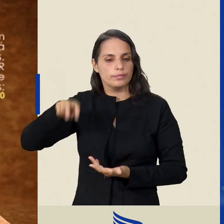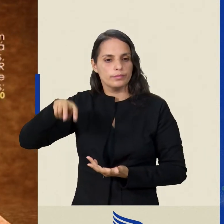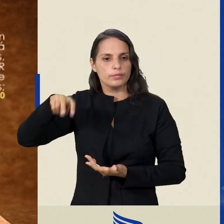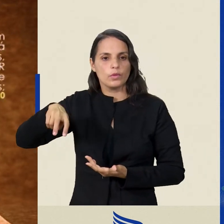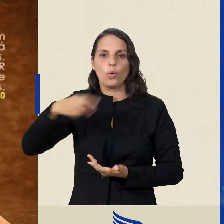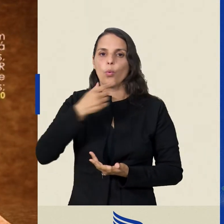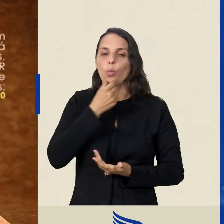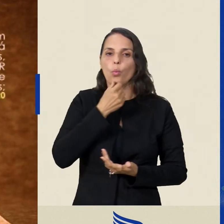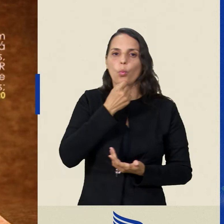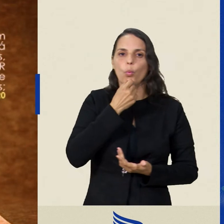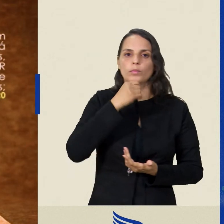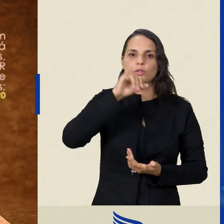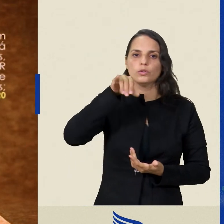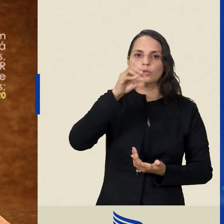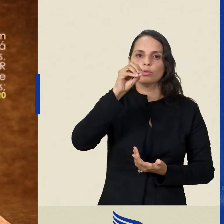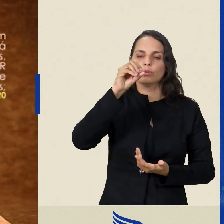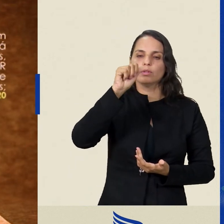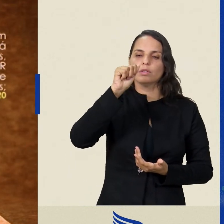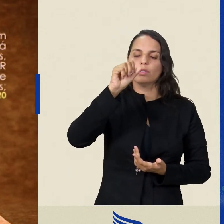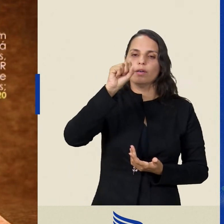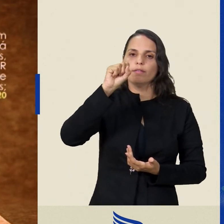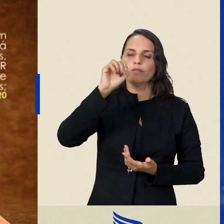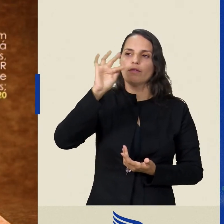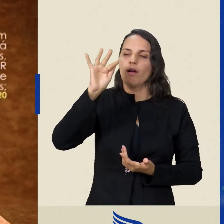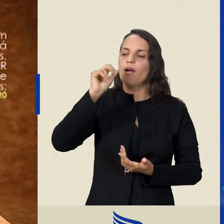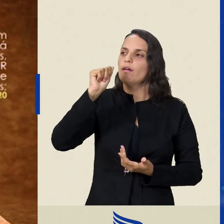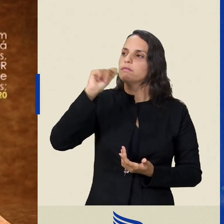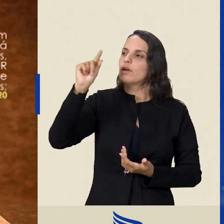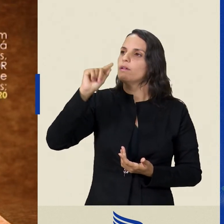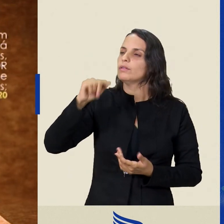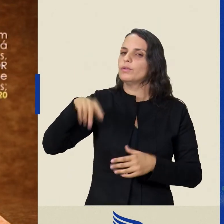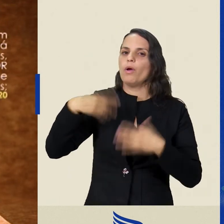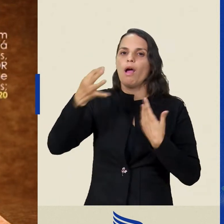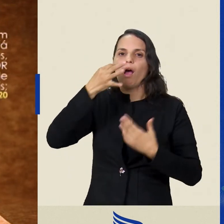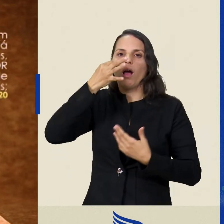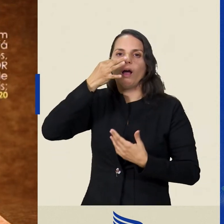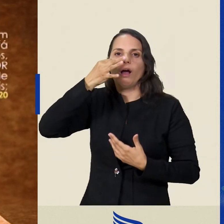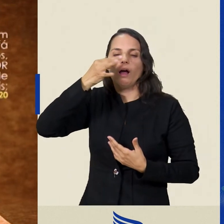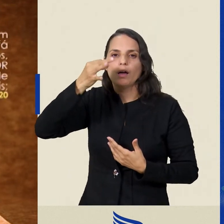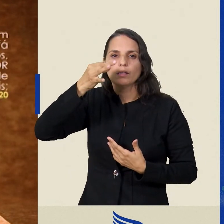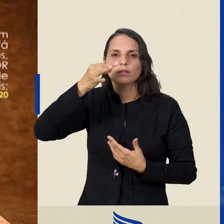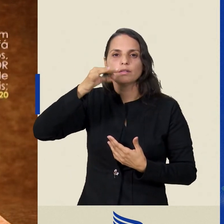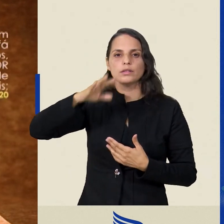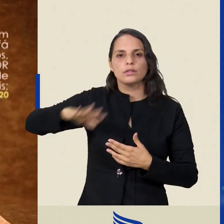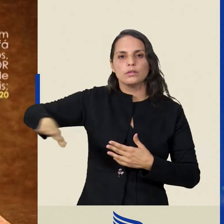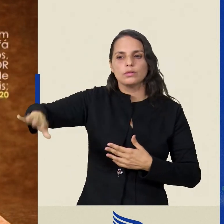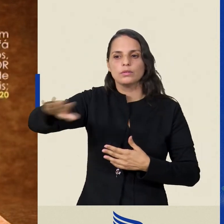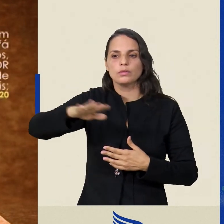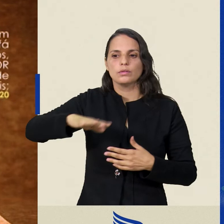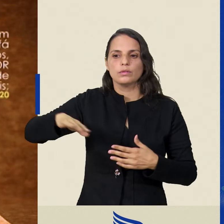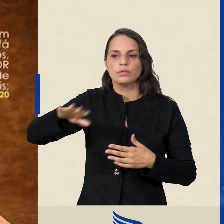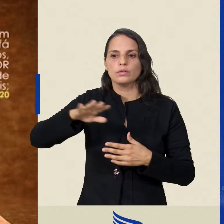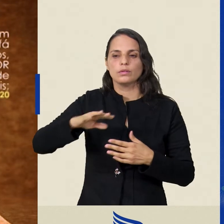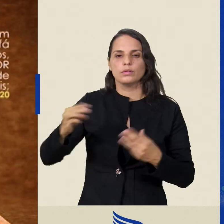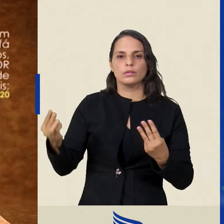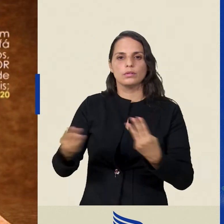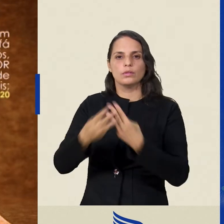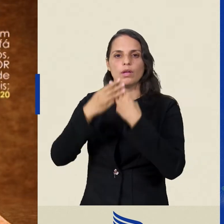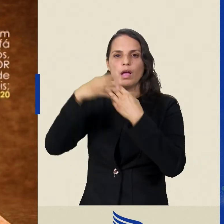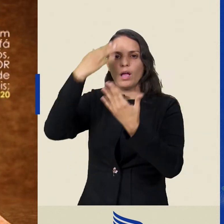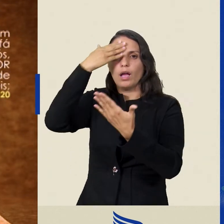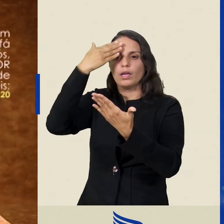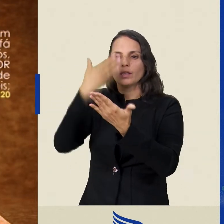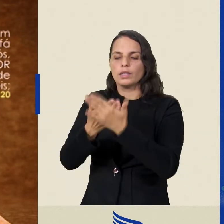e disse: Ouvi-me, ó Judá, e vós, moradores de Jerusalém. Crede no Senhor vosso Deus e